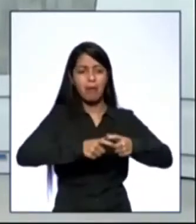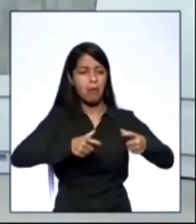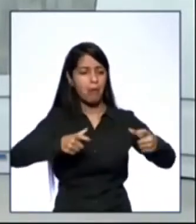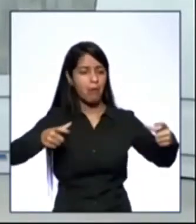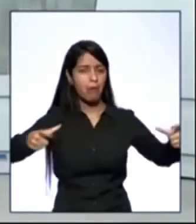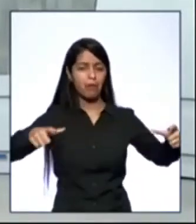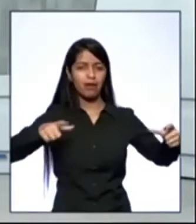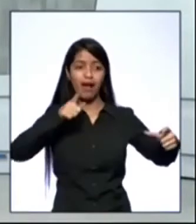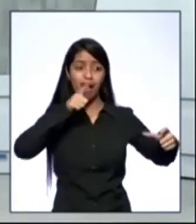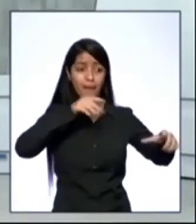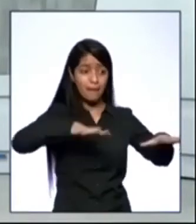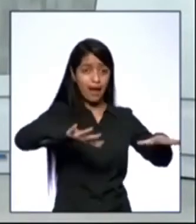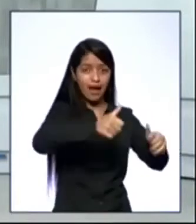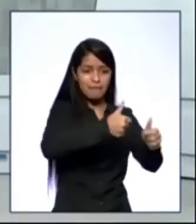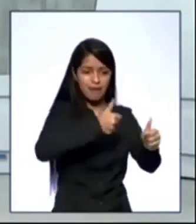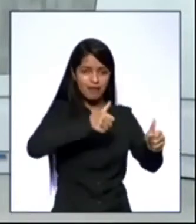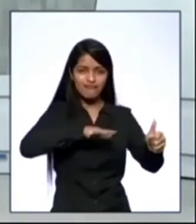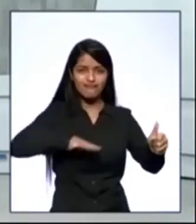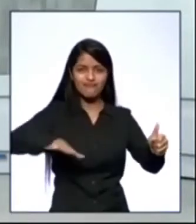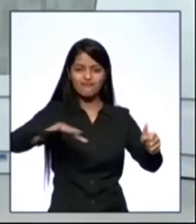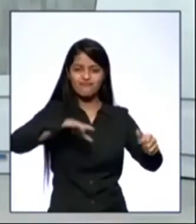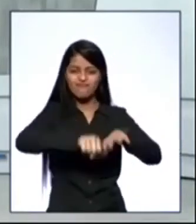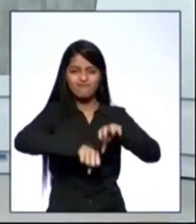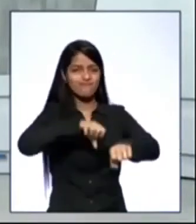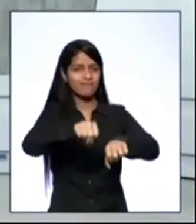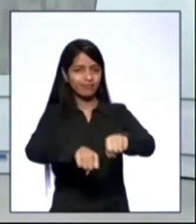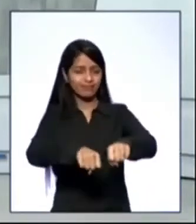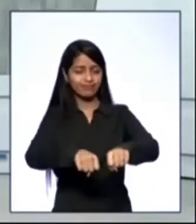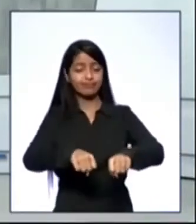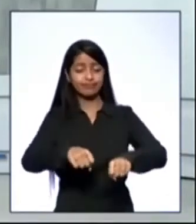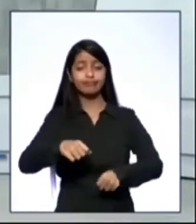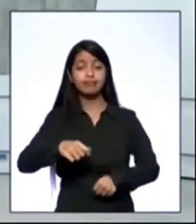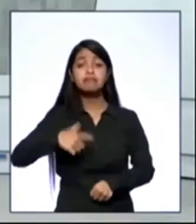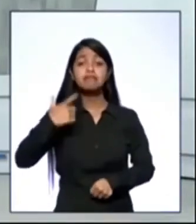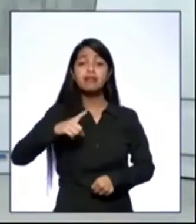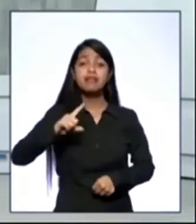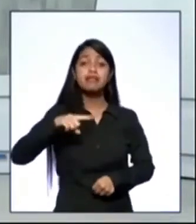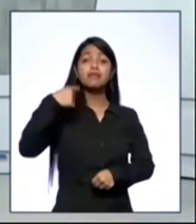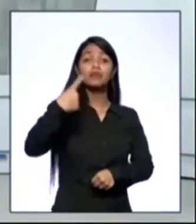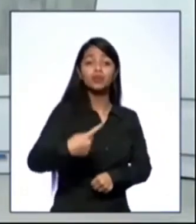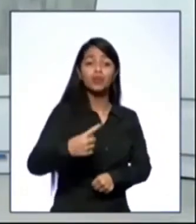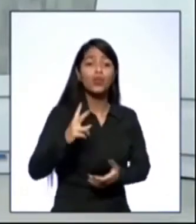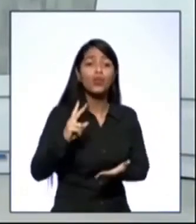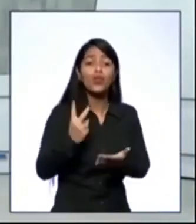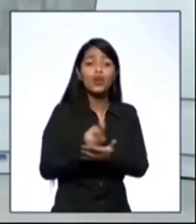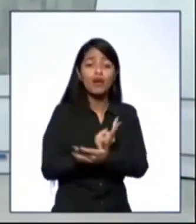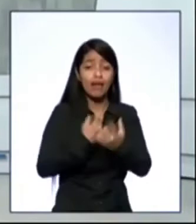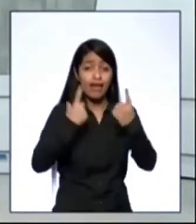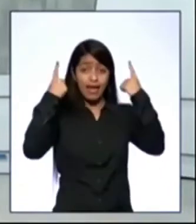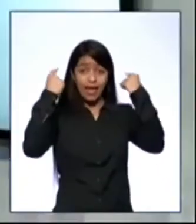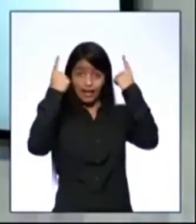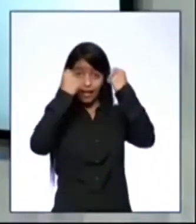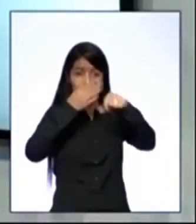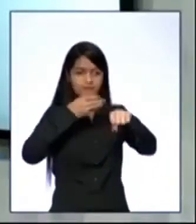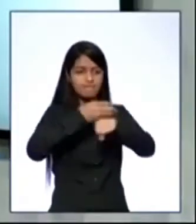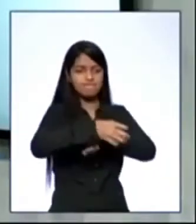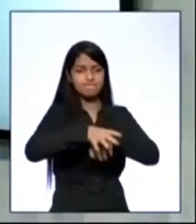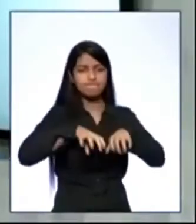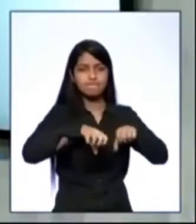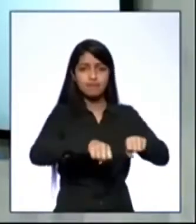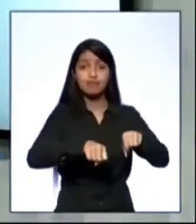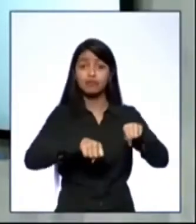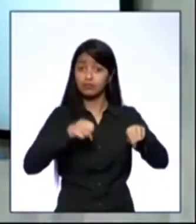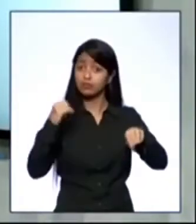Mediterrâneo. Galera, depois das Guerras Púnicas, o que aconteceu? Vamos lá. Bom, primeiro caso, a conquista da Grécia, acho um ponto muito importante, beleza? Acho isso